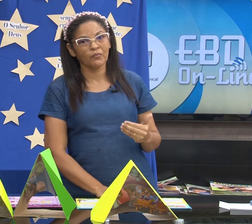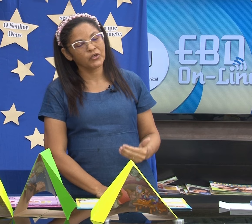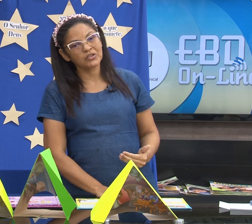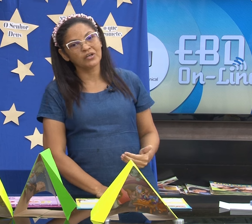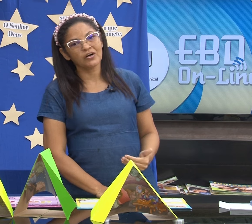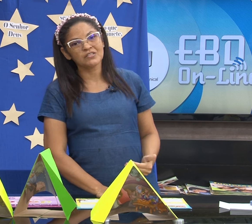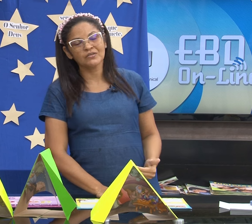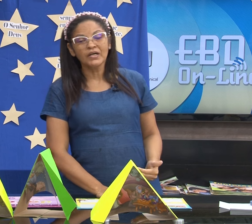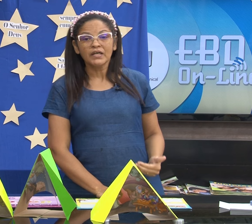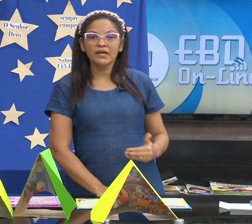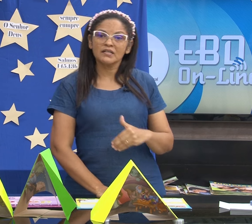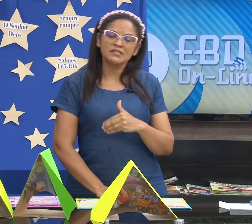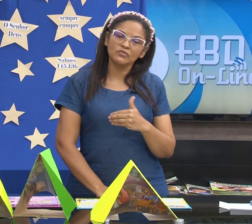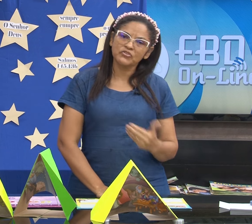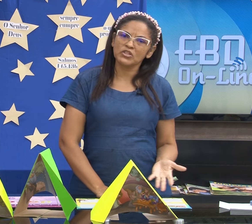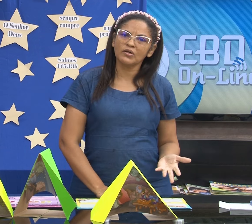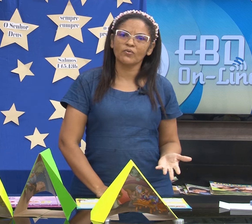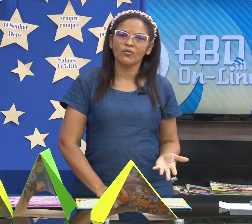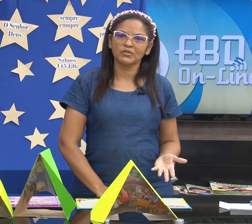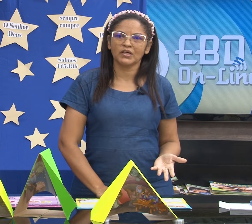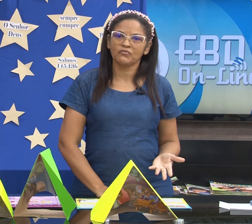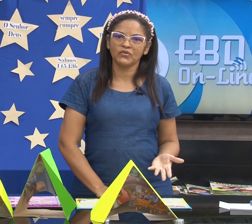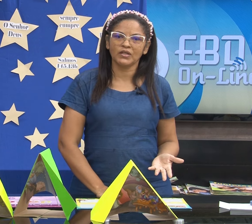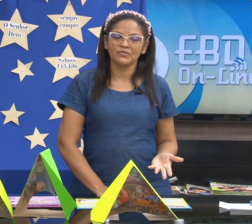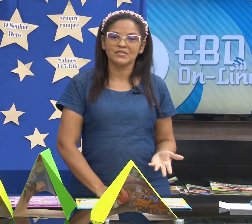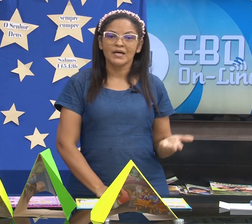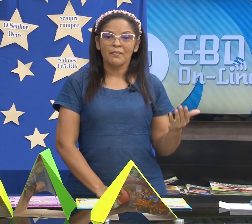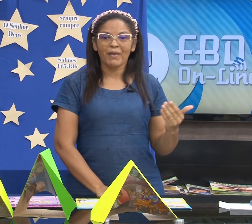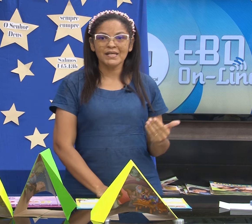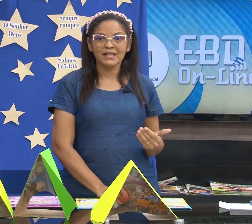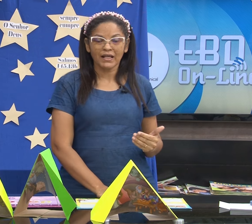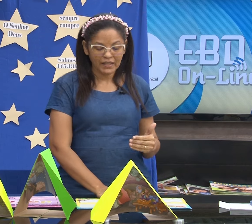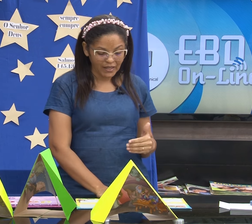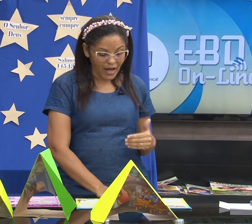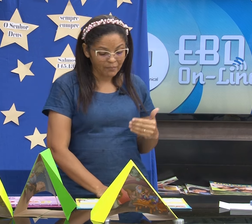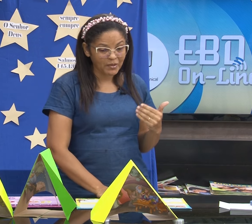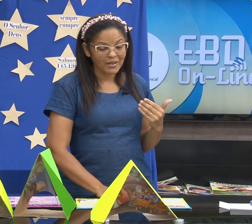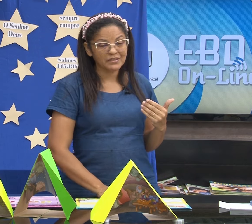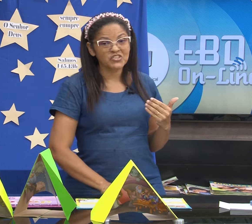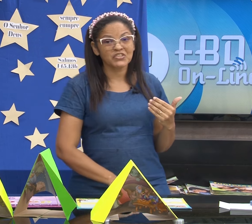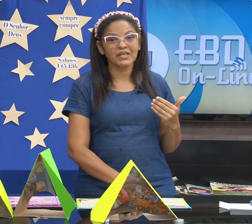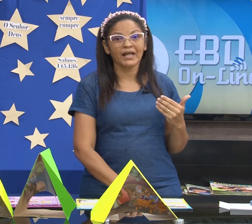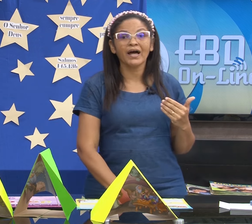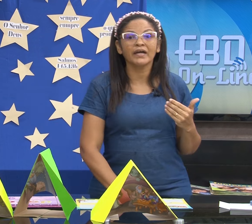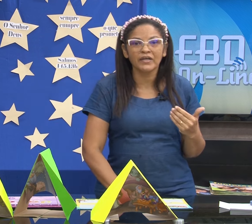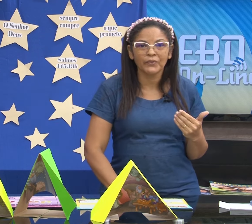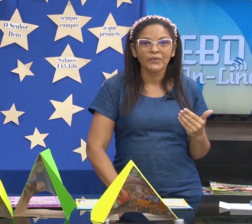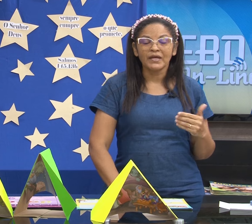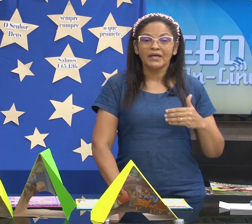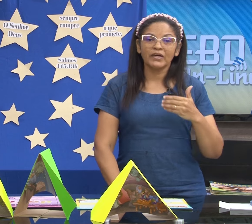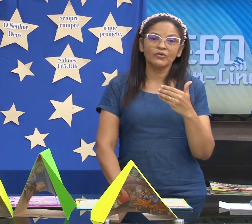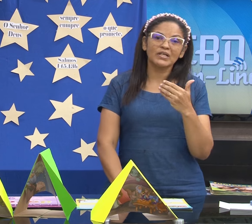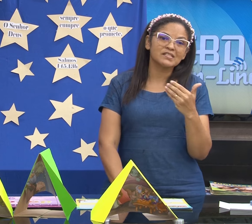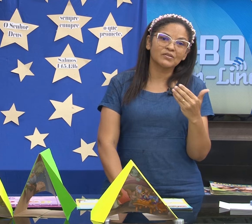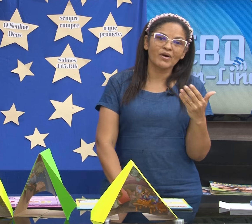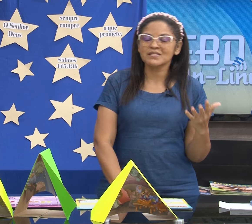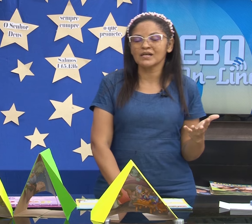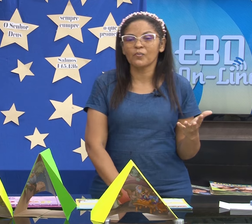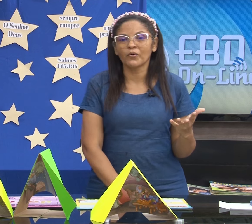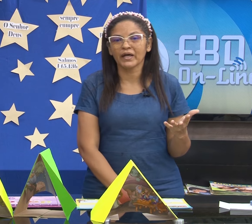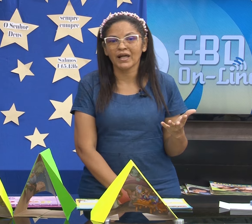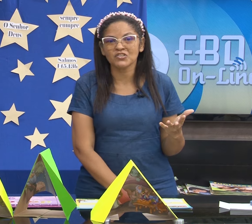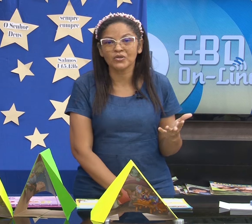também era muito idoso e eles não tinham como ter filhos mas ali a Bíblia diz que ela riu riu da